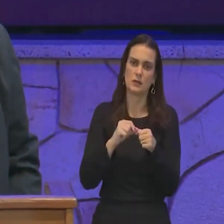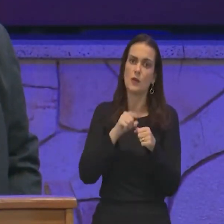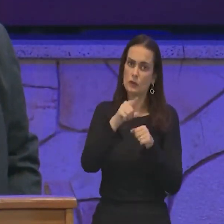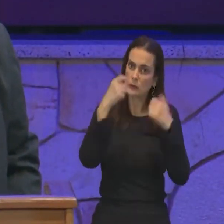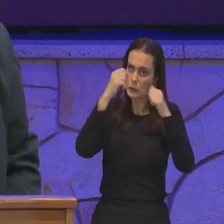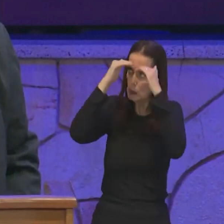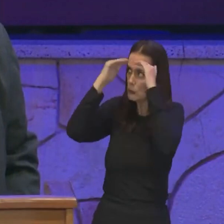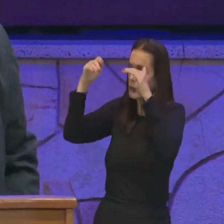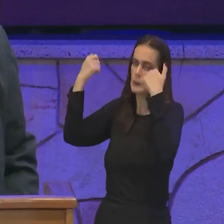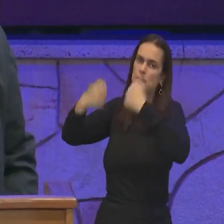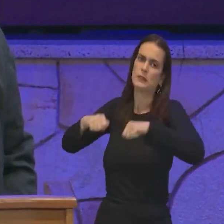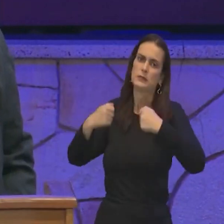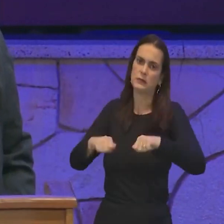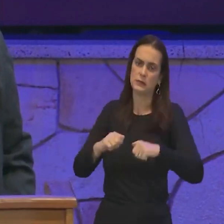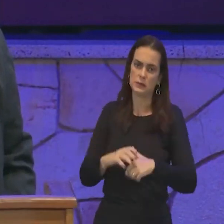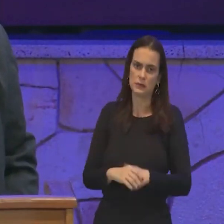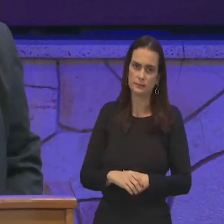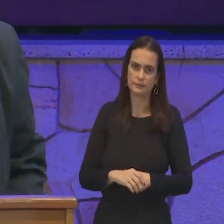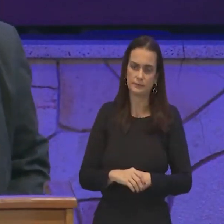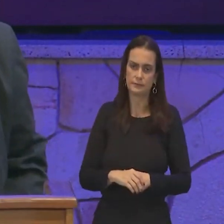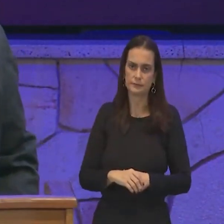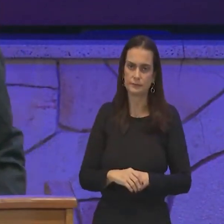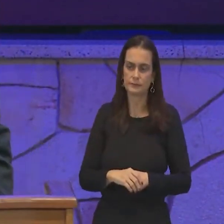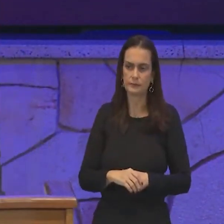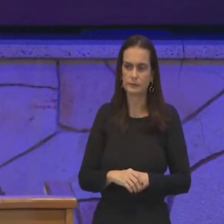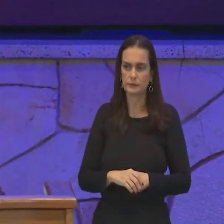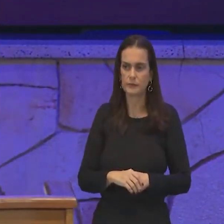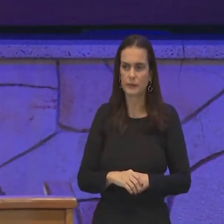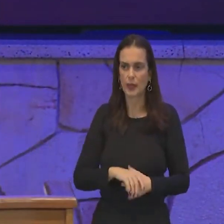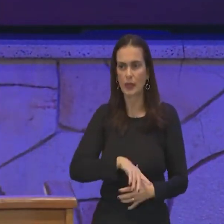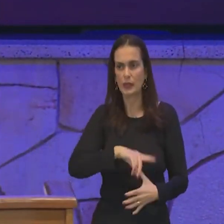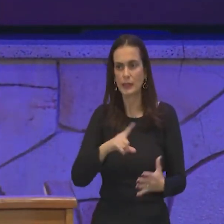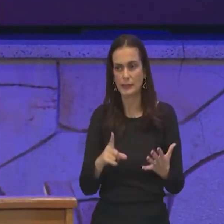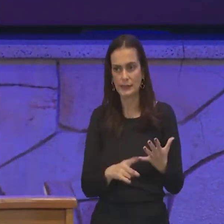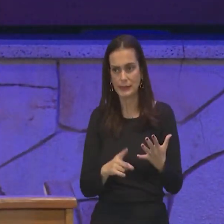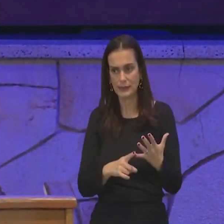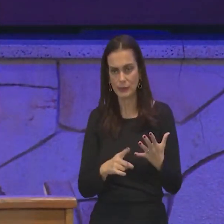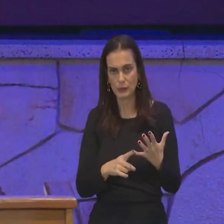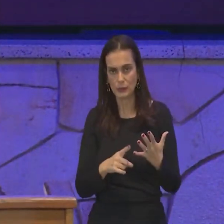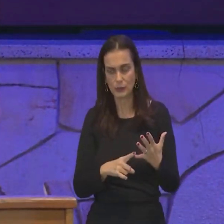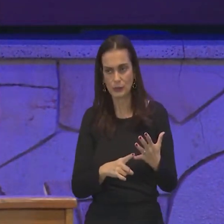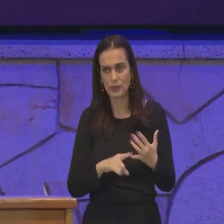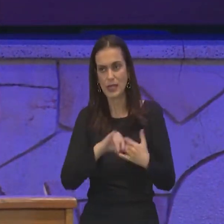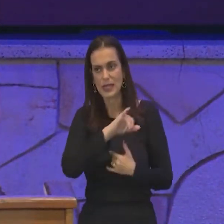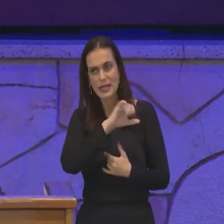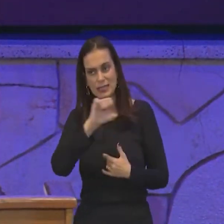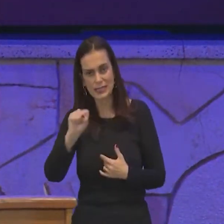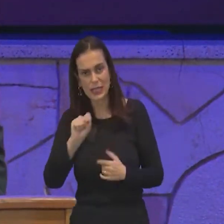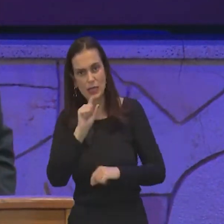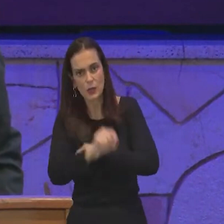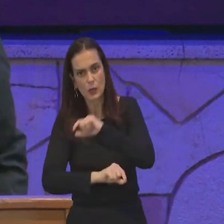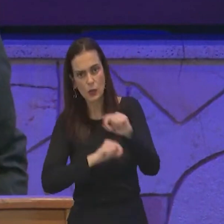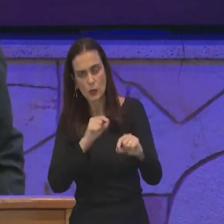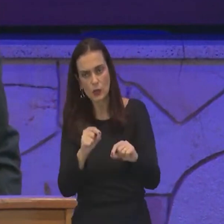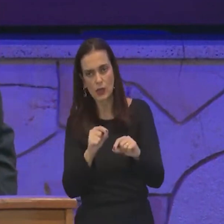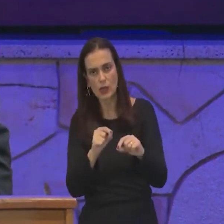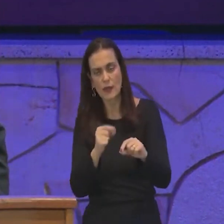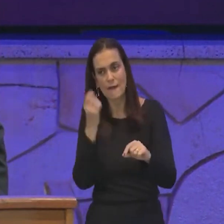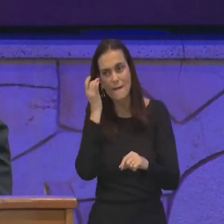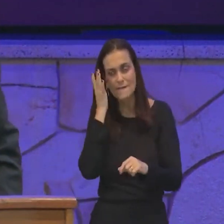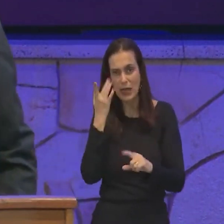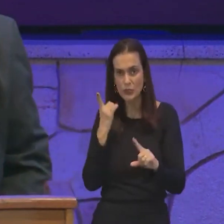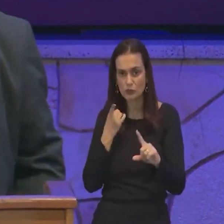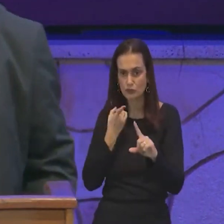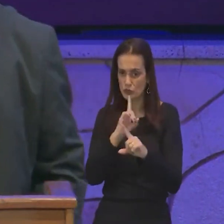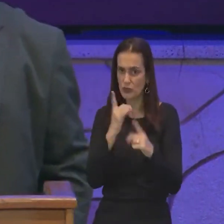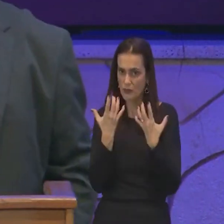queridos. E agora percebam, meus irmãos, Isaías aceitou o desafio, mas foi fácil a missão para ele?